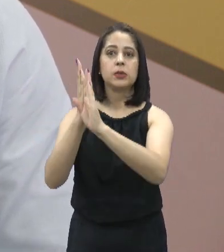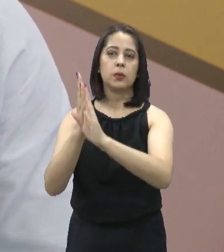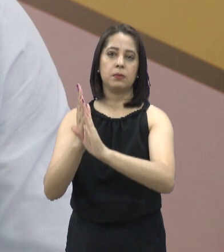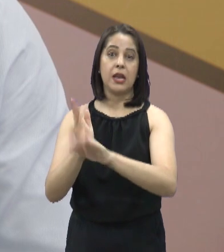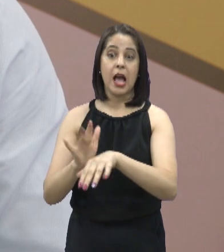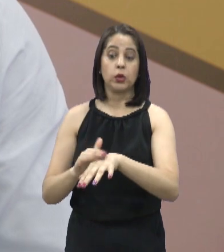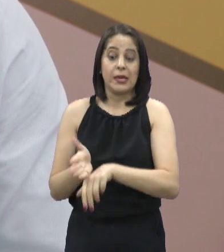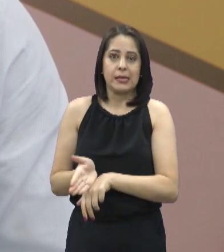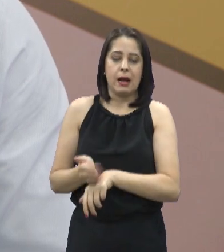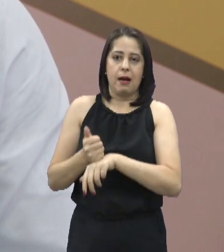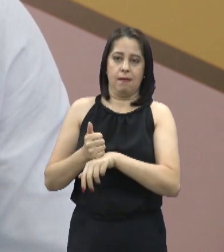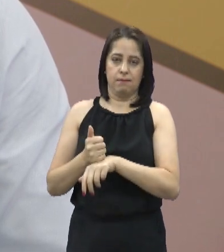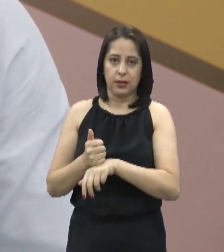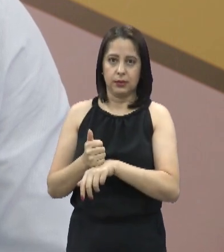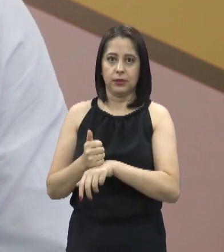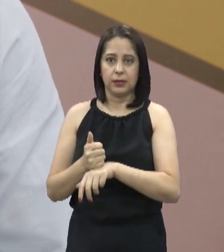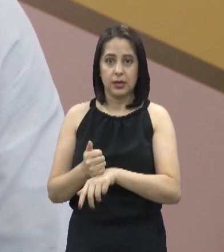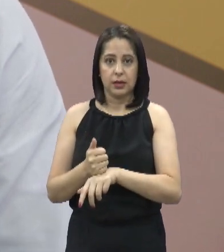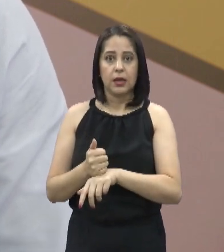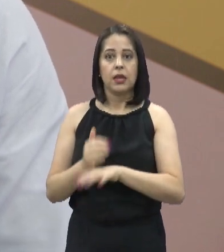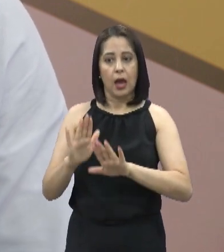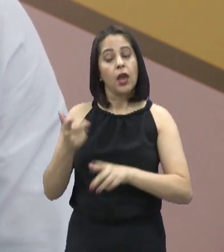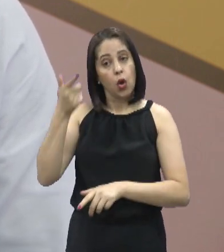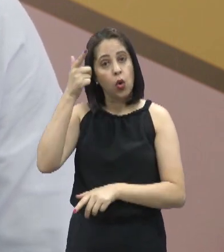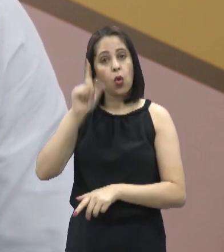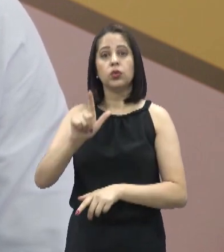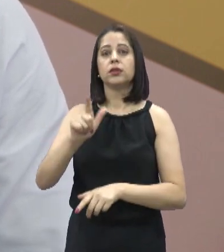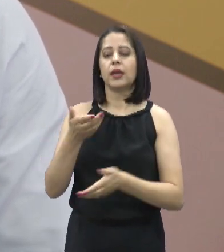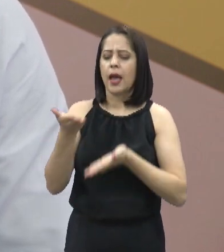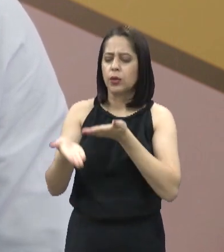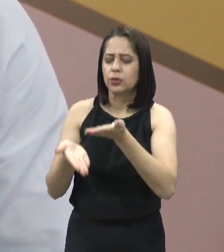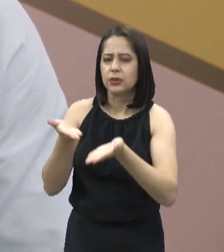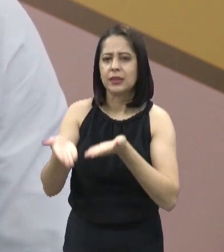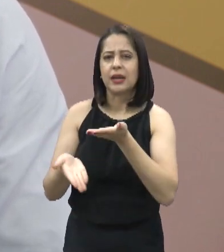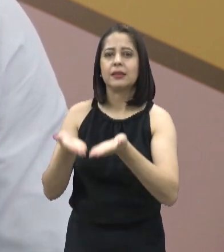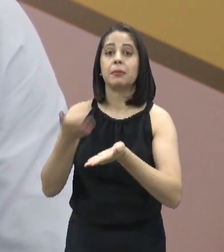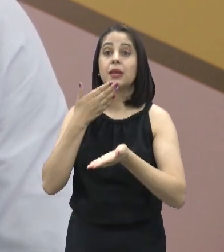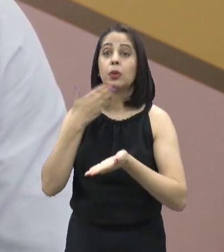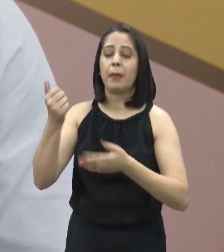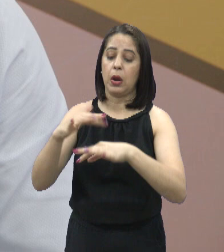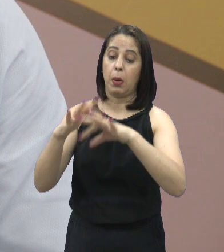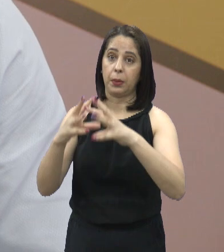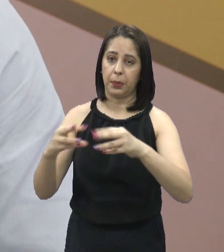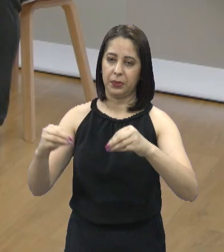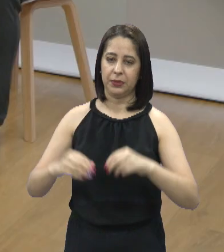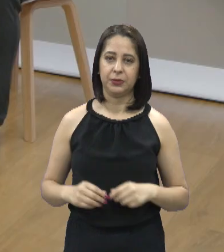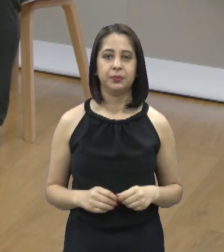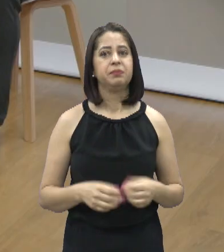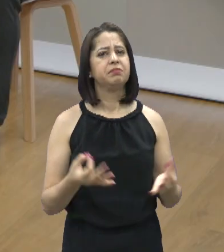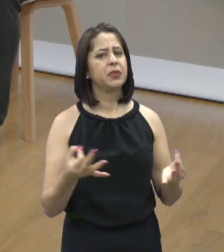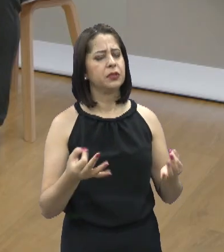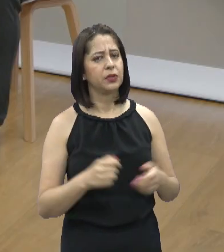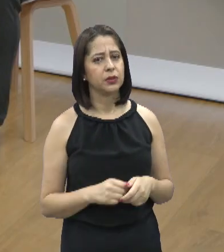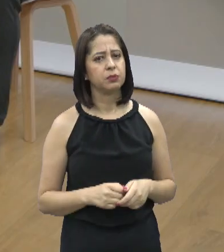precoce, que é quando a gente faz uma intervenção e consegue um maior resultado sobre a cura das mulheres. Perfeito, doutor. Fala um